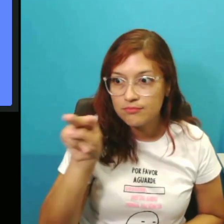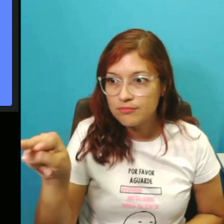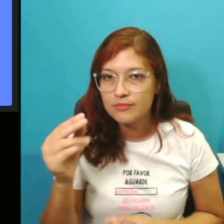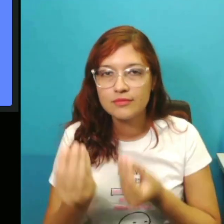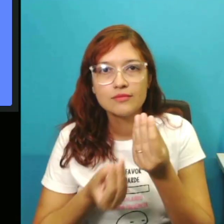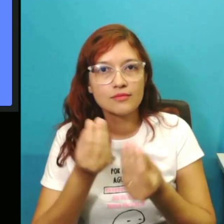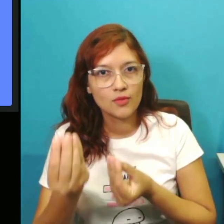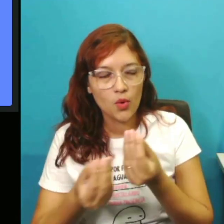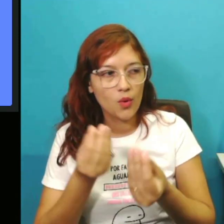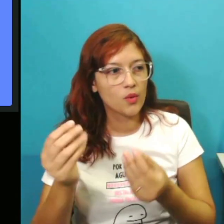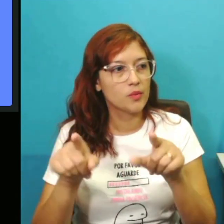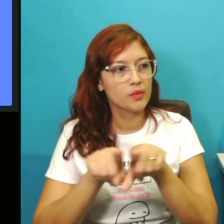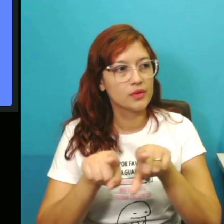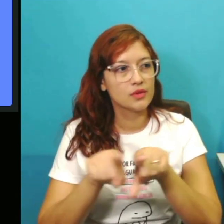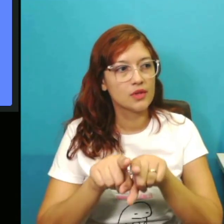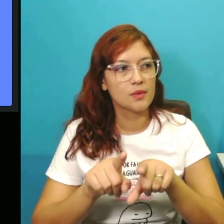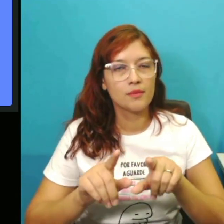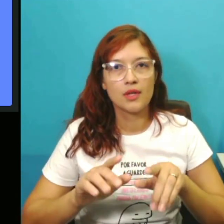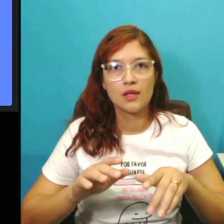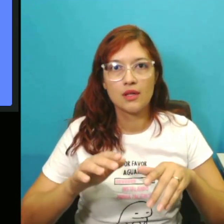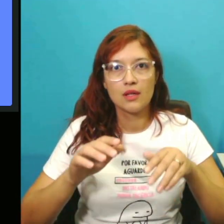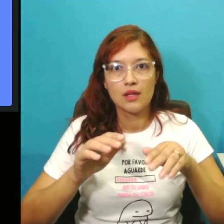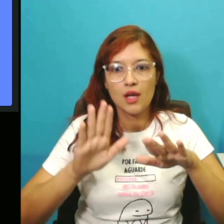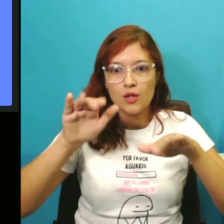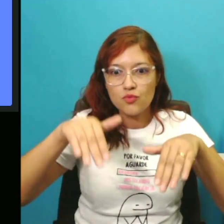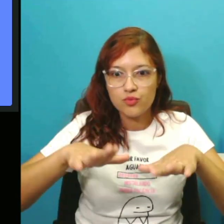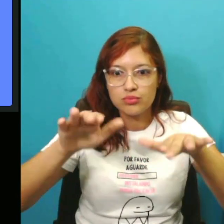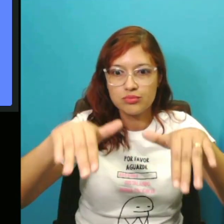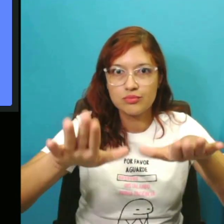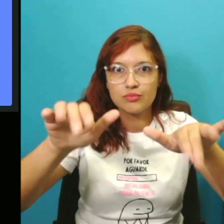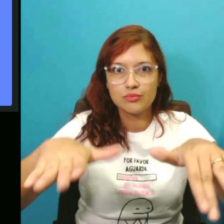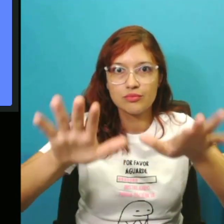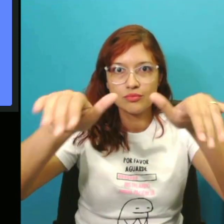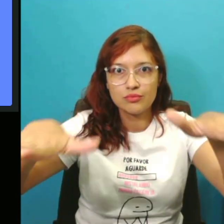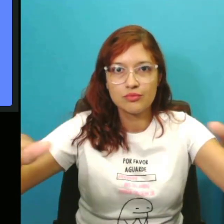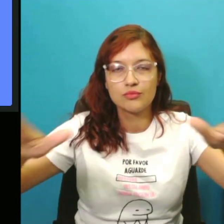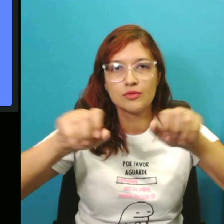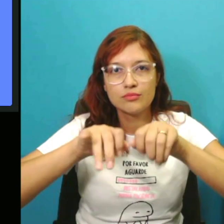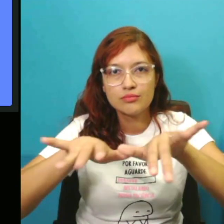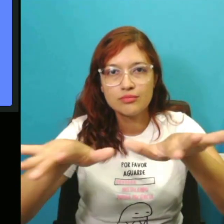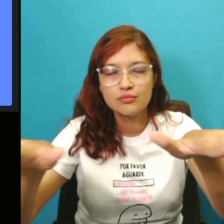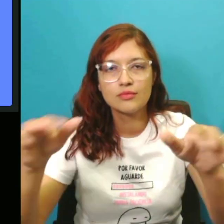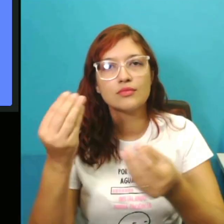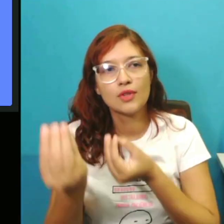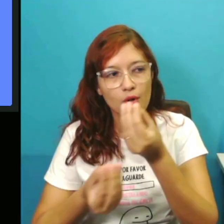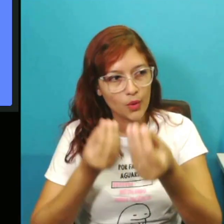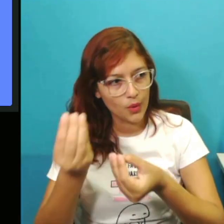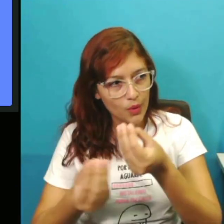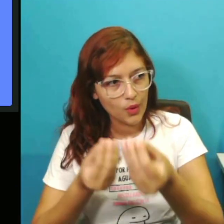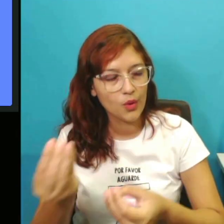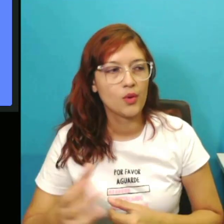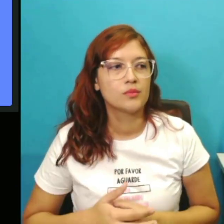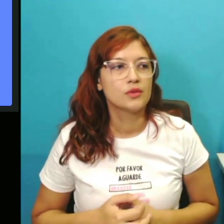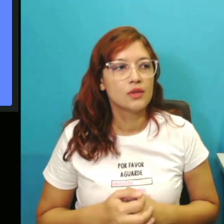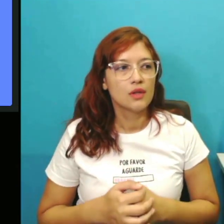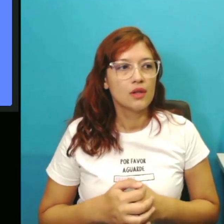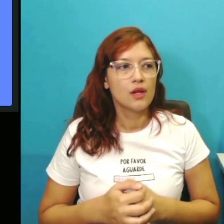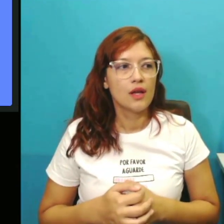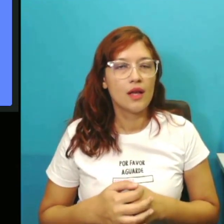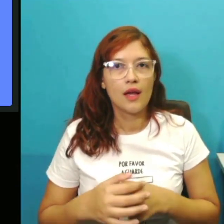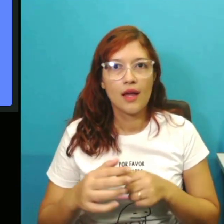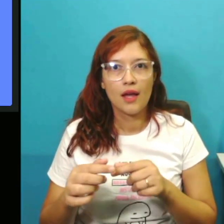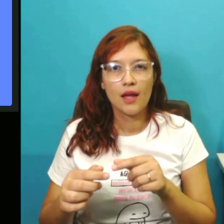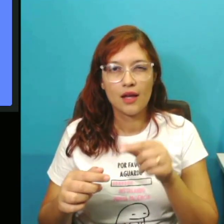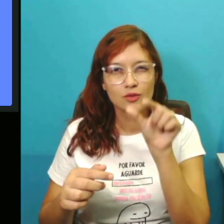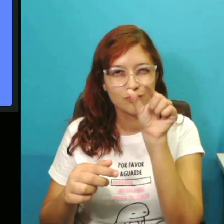luz, as cores, a percepção das cores, ondas, a difração,